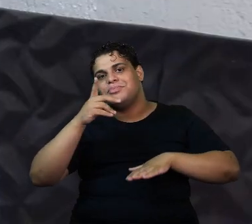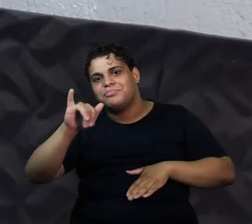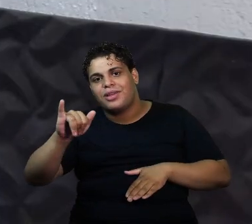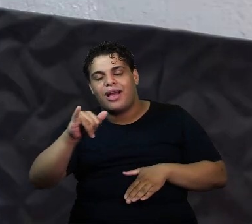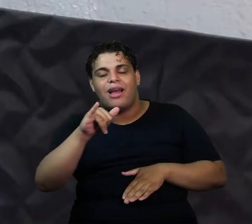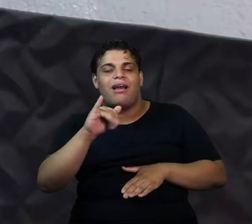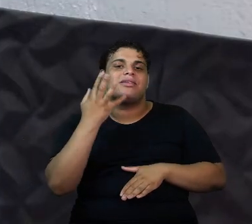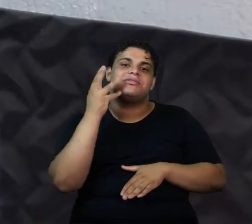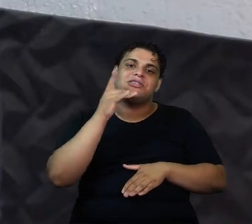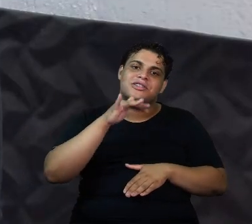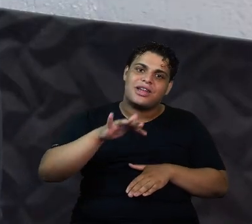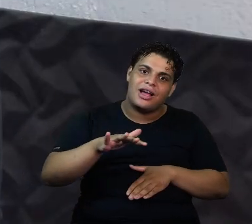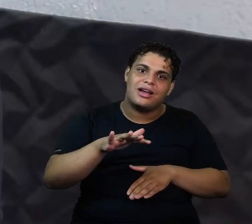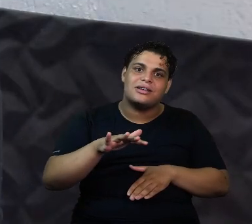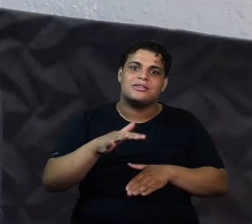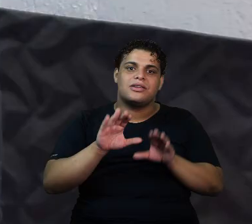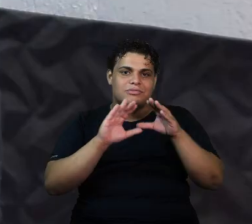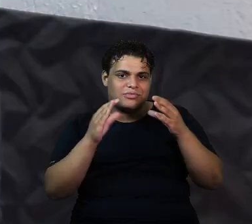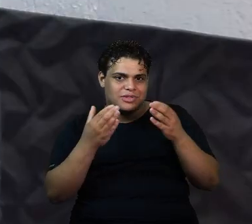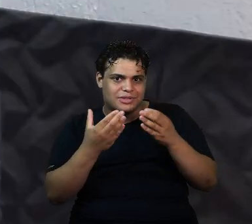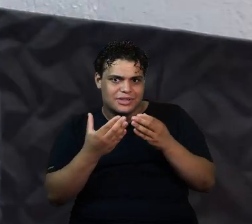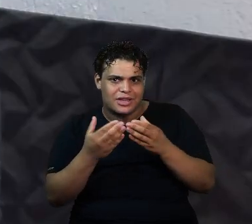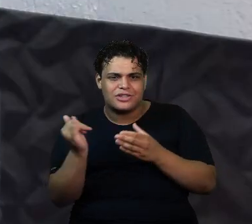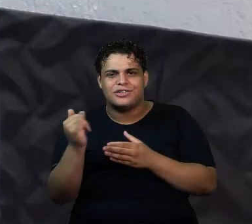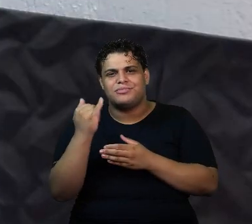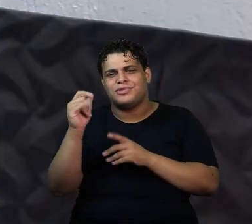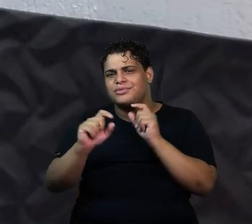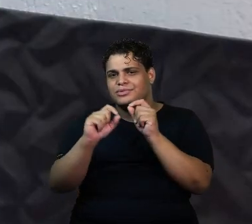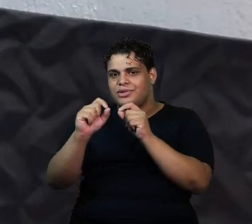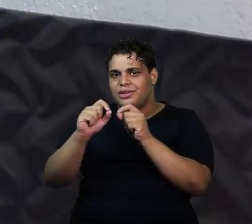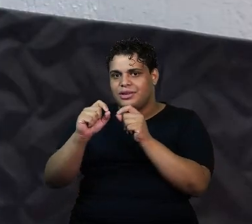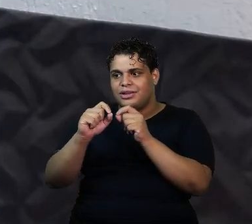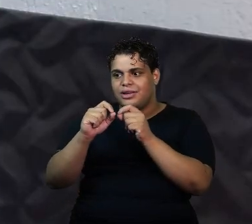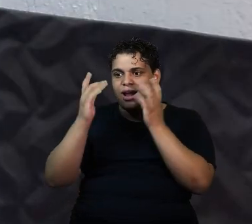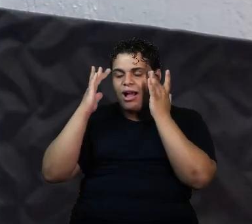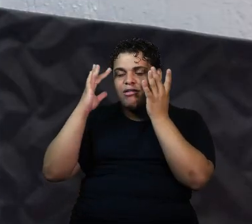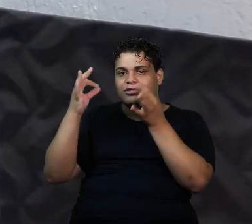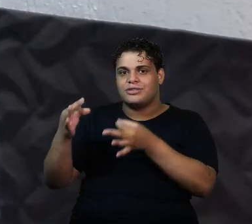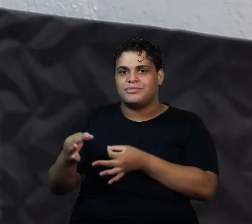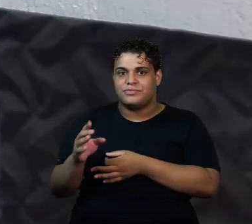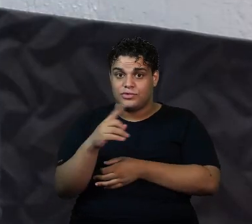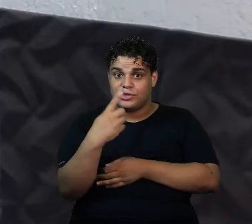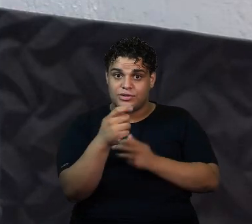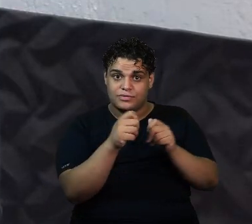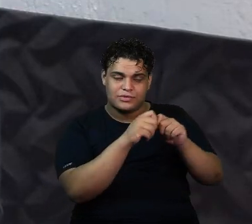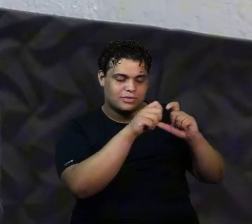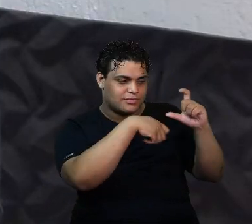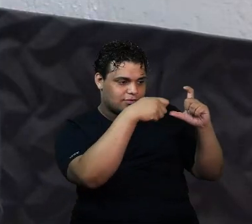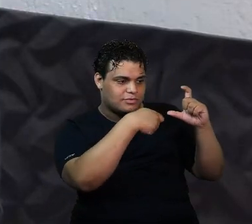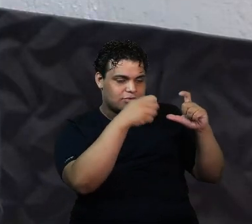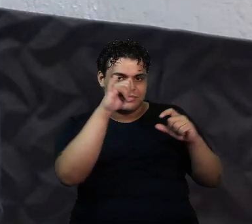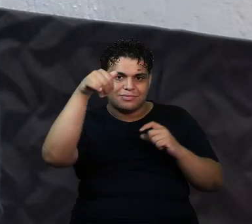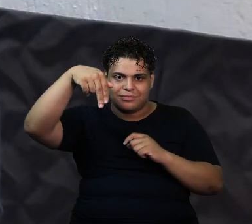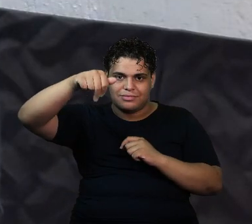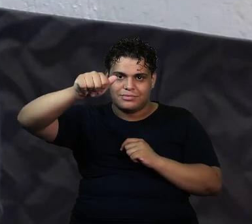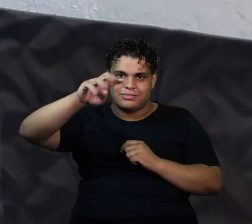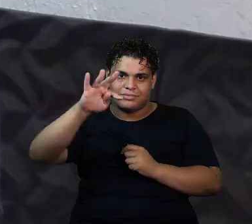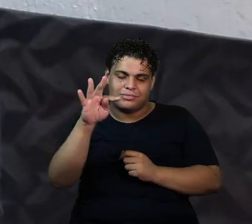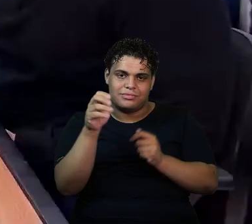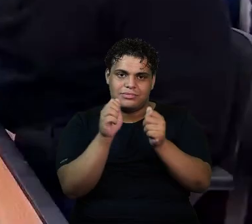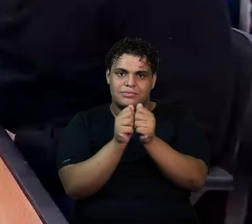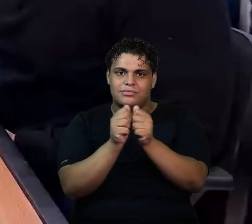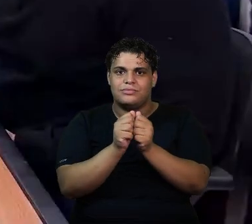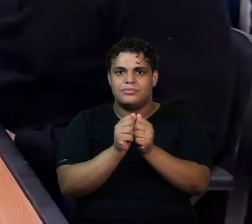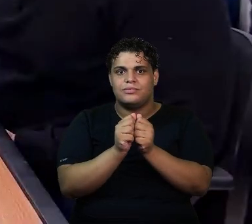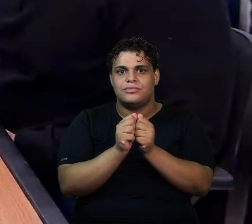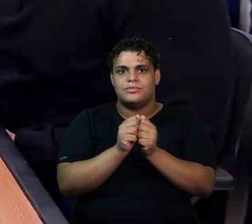a comunidade. Inclusive, a gente até fez um vídeo, né, Rafael, do INAT com o